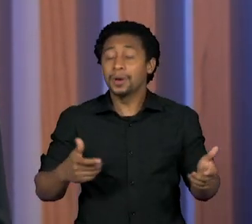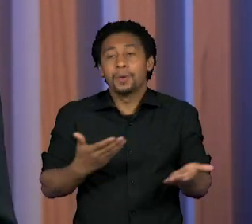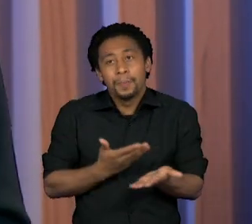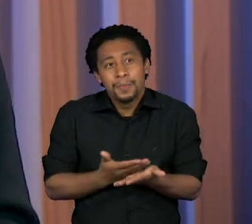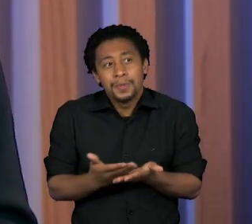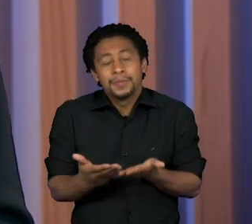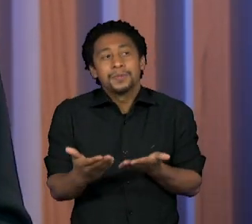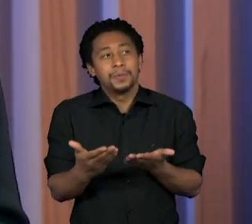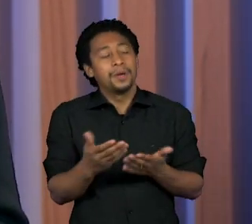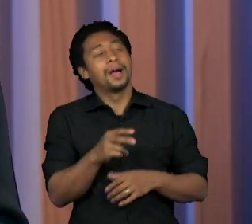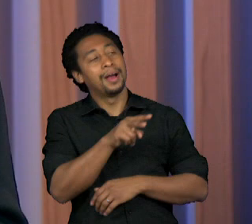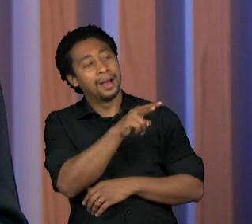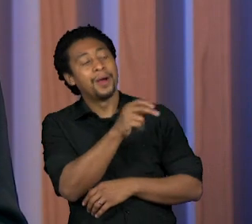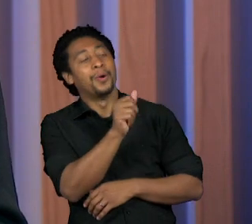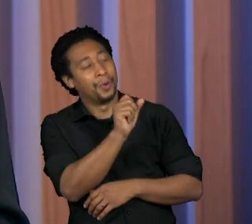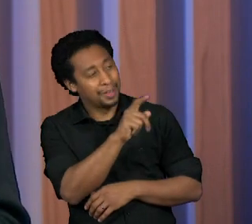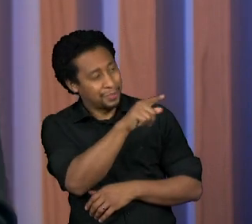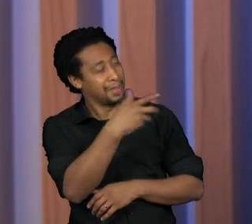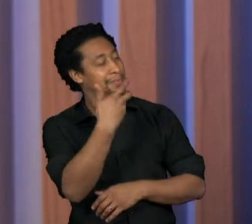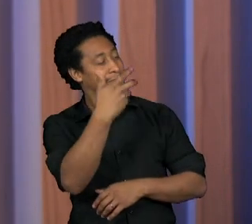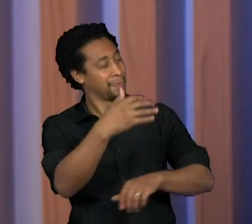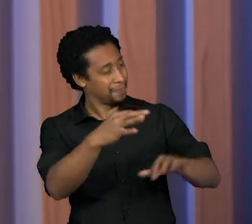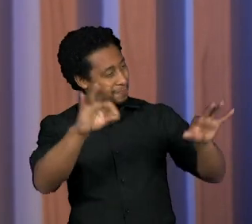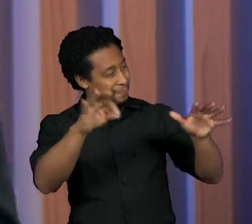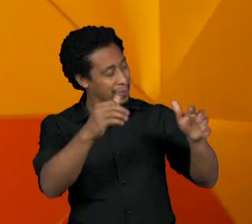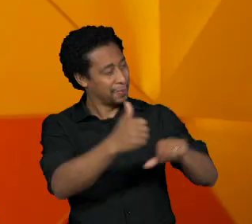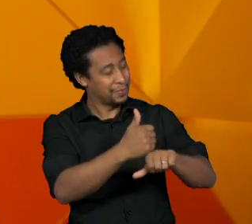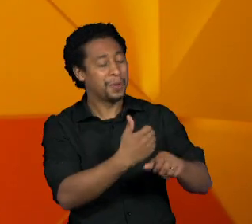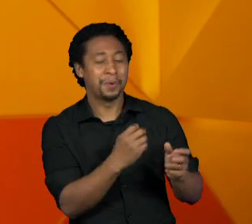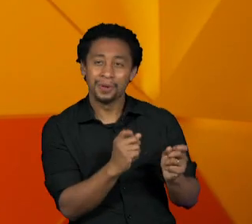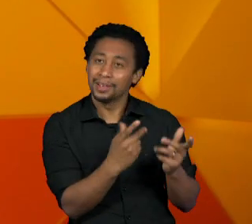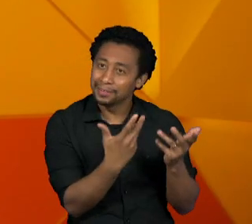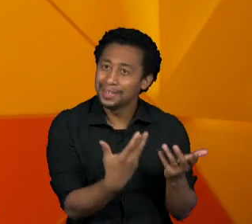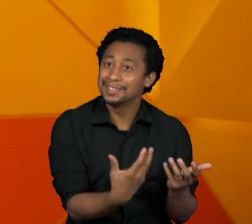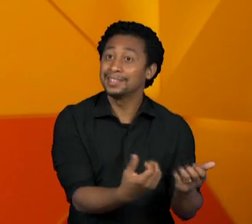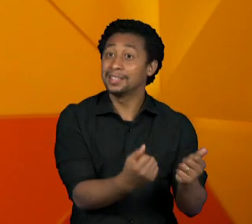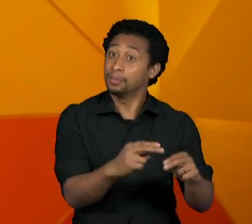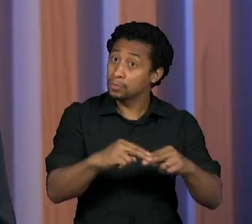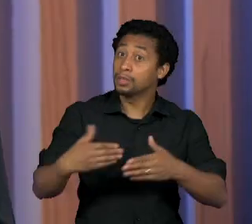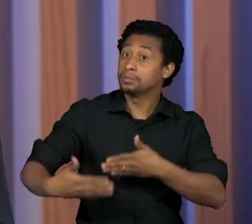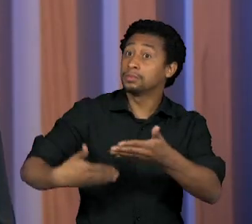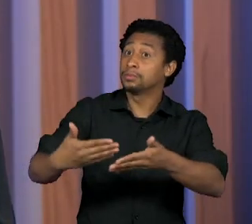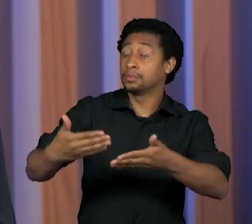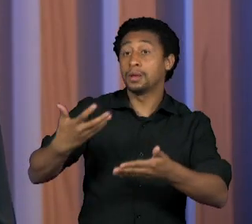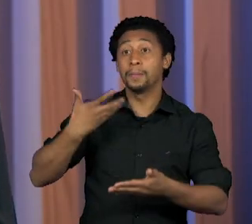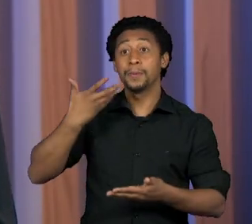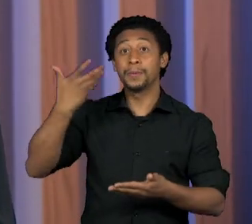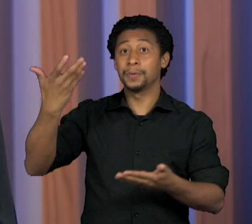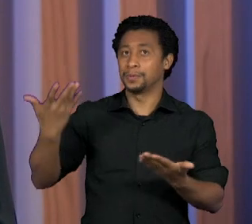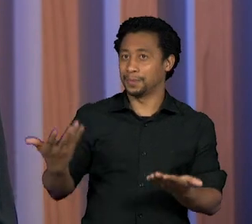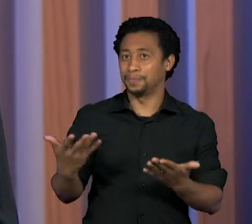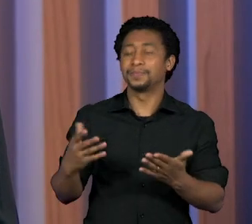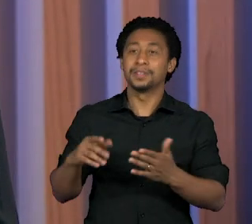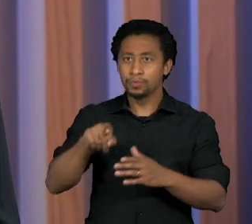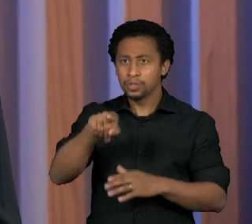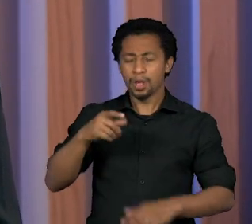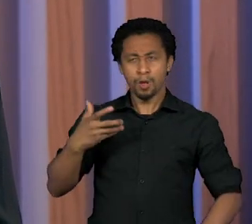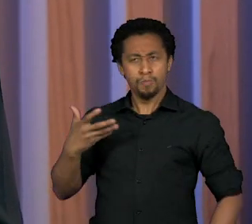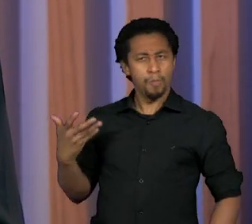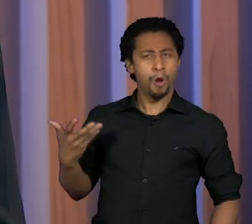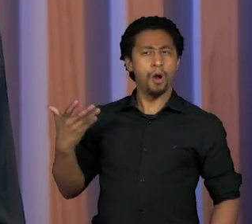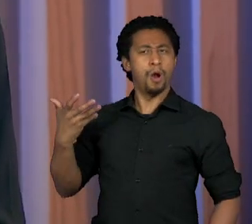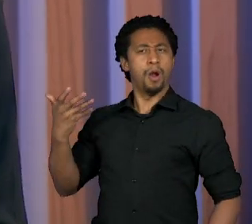né? Porque o que importa é o resultado que você produz através da música, né? Aonde a sua onda sonora, a sua